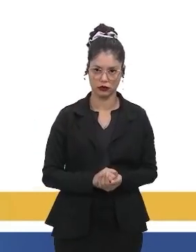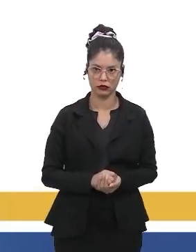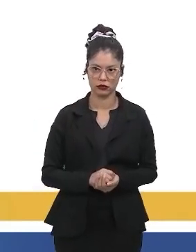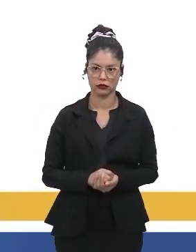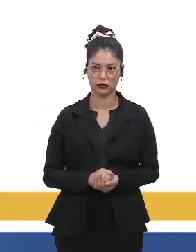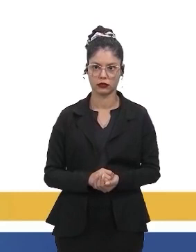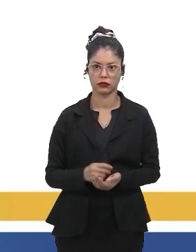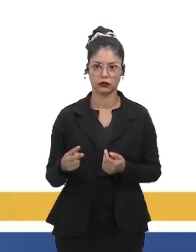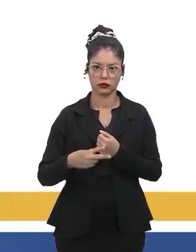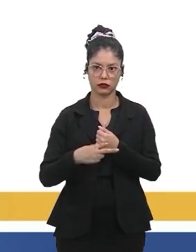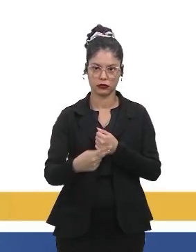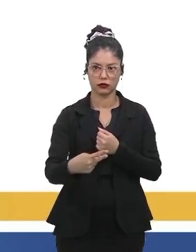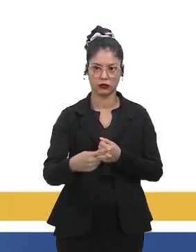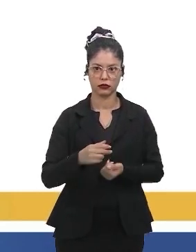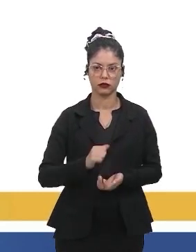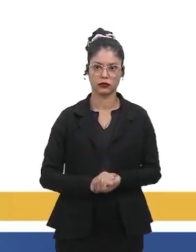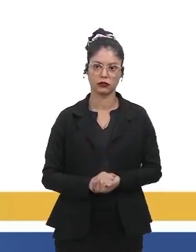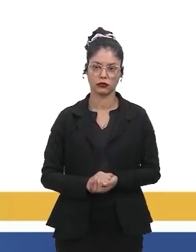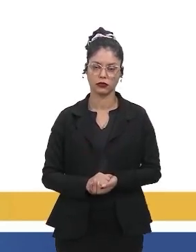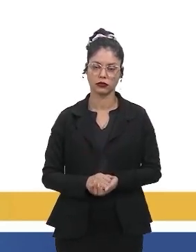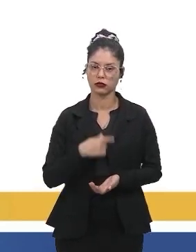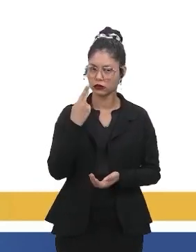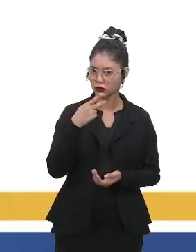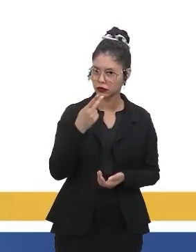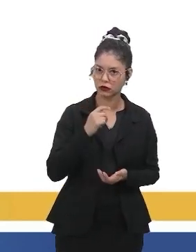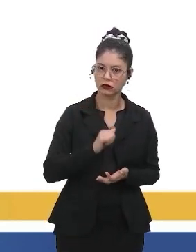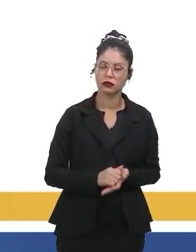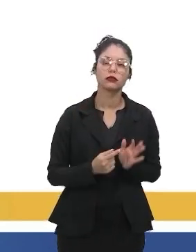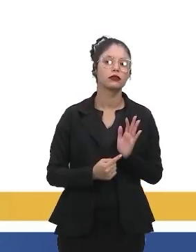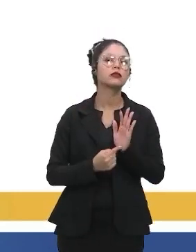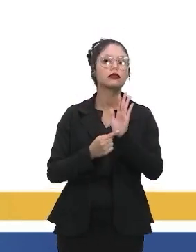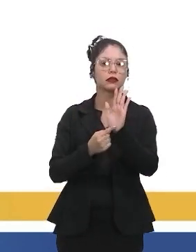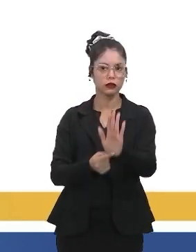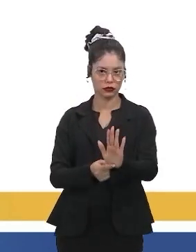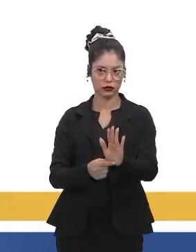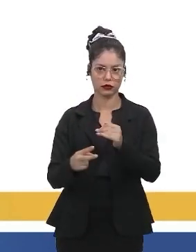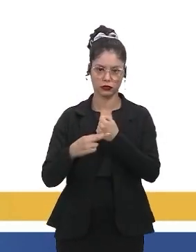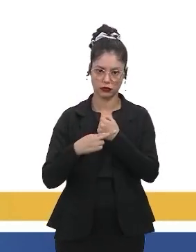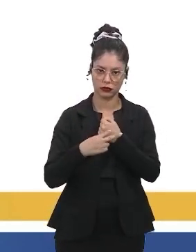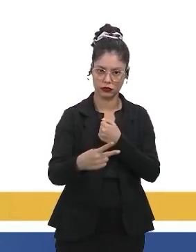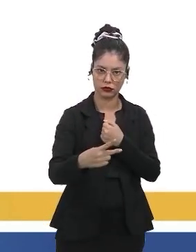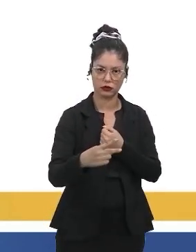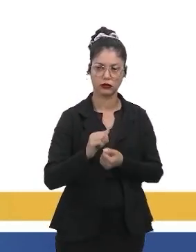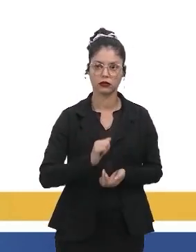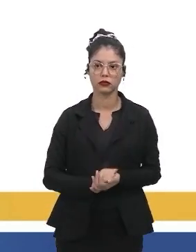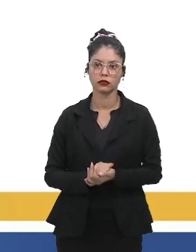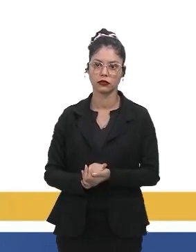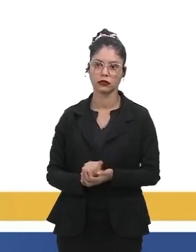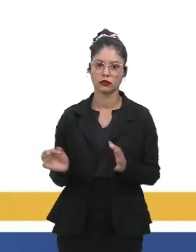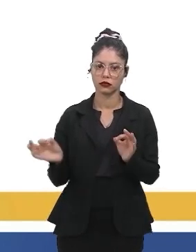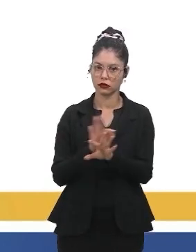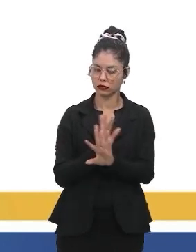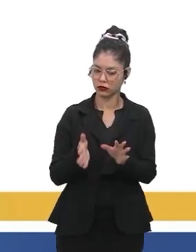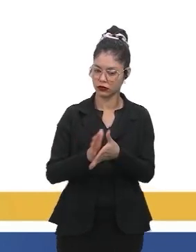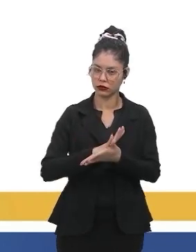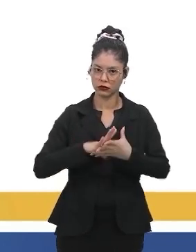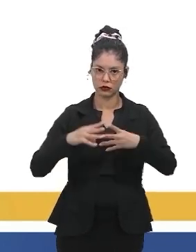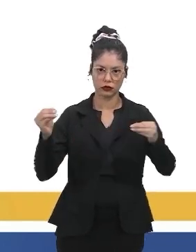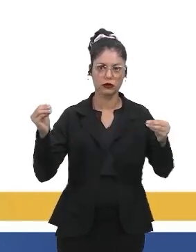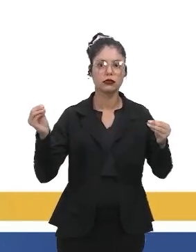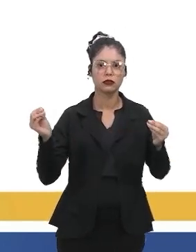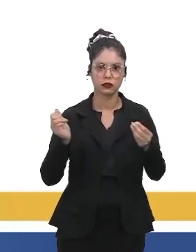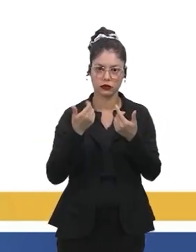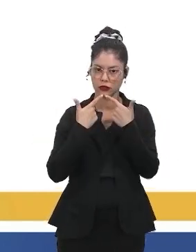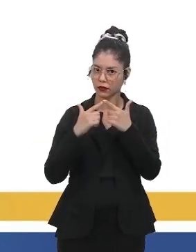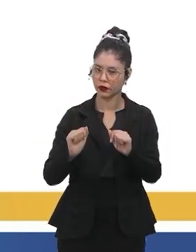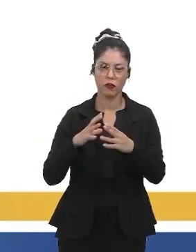Isso aqui é a questão que ele fala assim, apresentar as consequências do esfalecimento da linguagem. A linguagem ela não